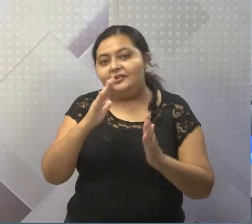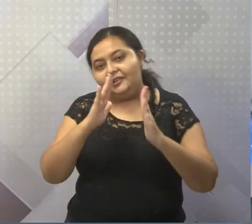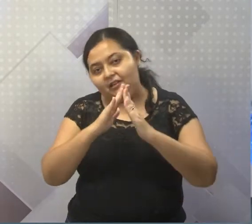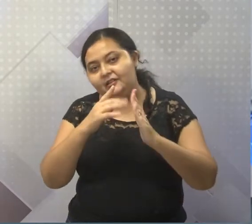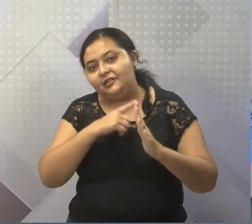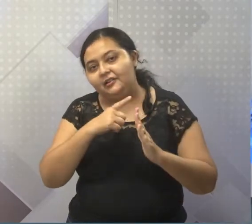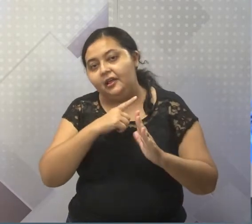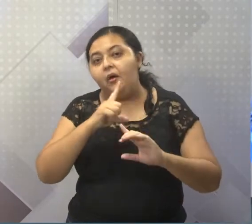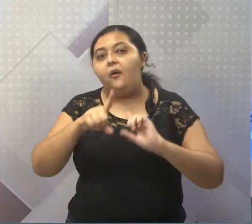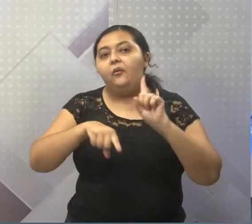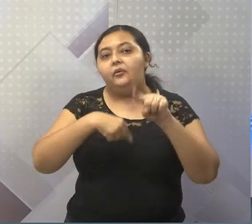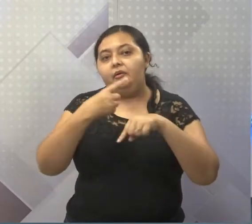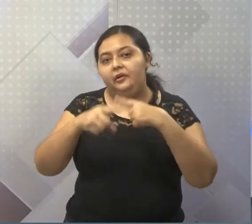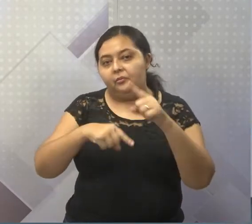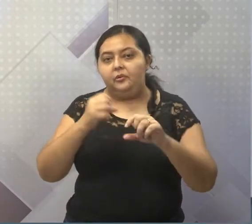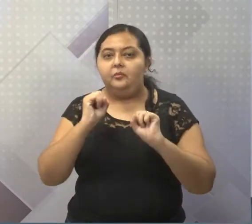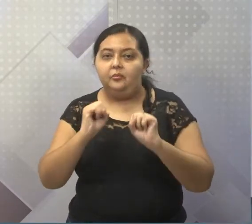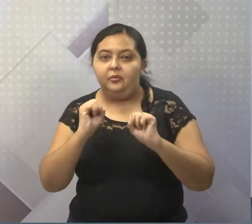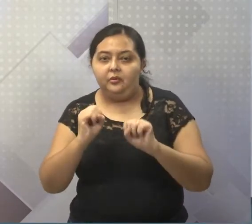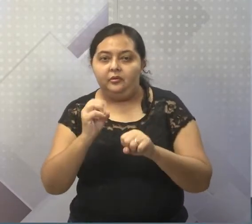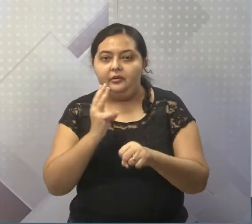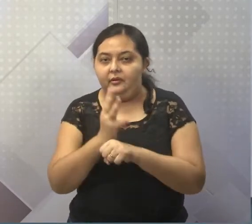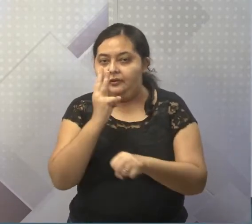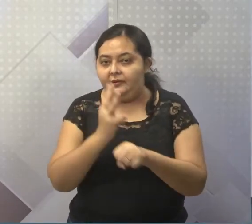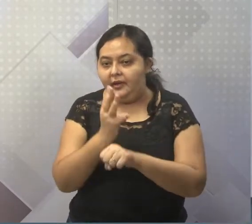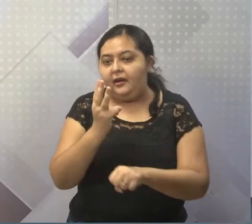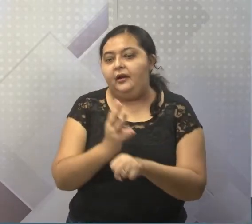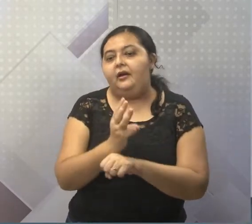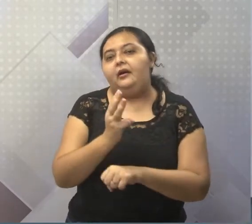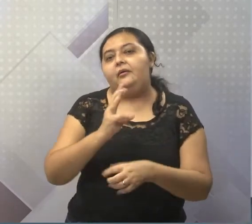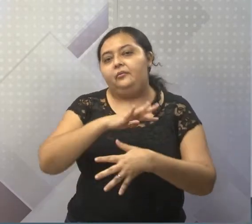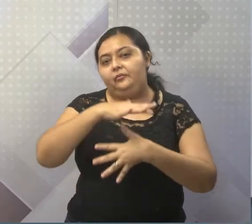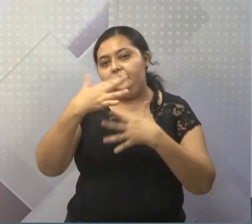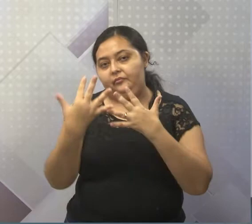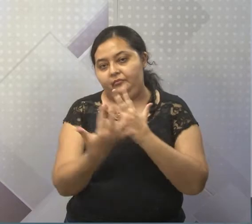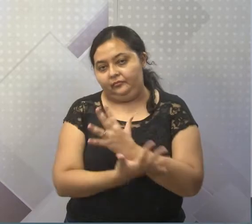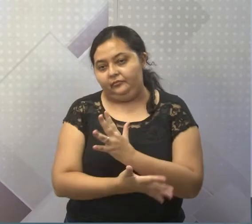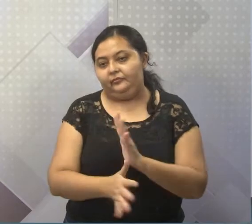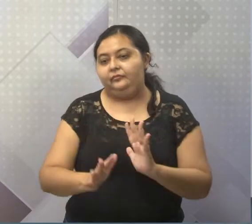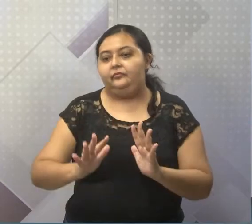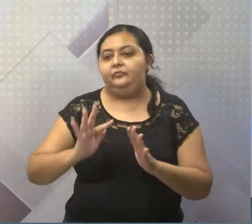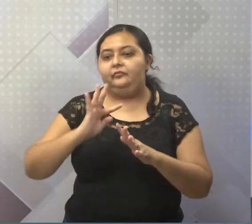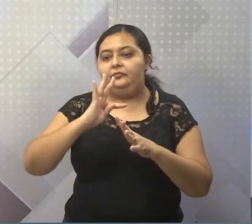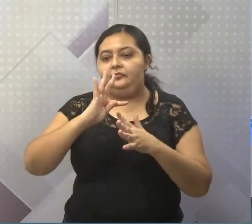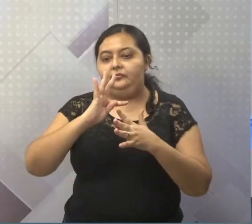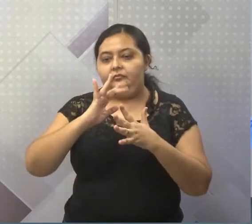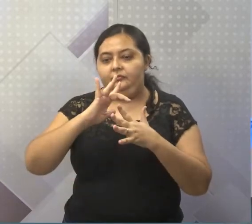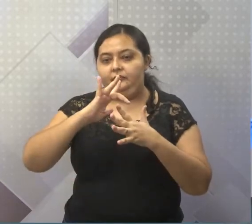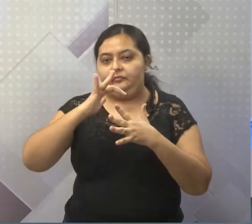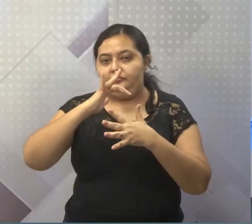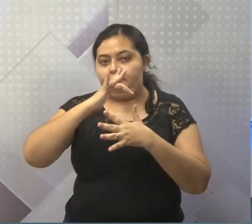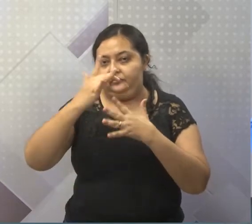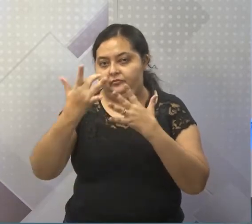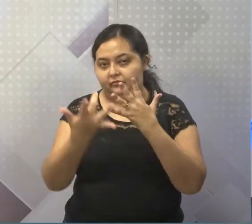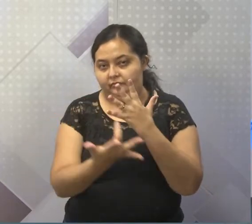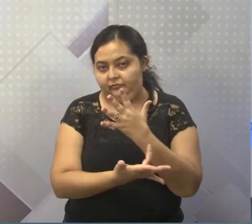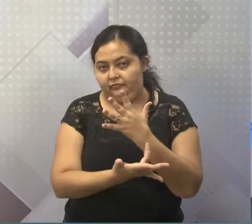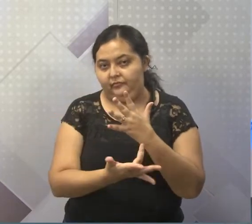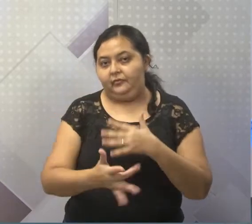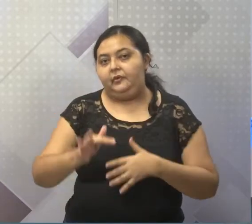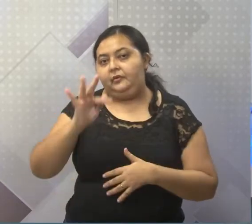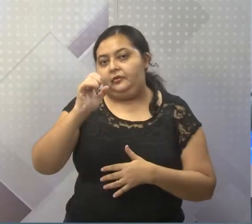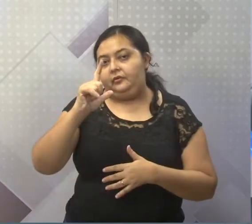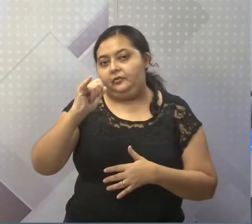ou pode falar comigo nas redes sociais sem nenhum problema só dá uma olhadinha lá no Instagram Felipe 14